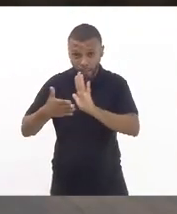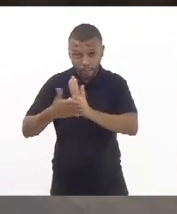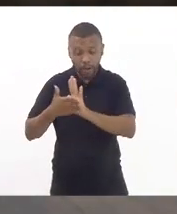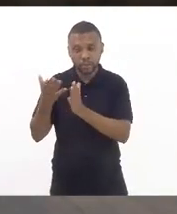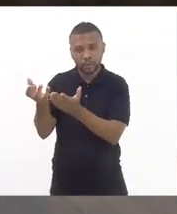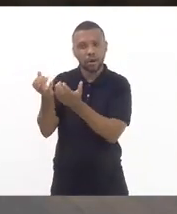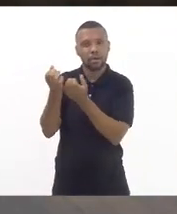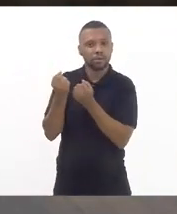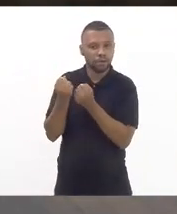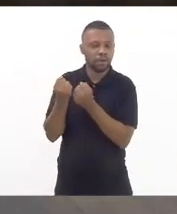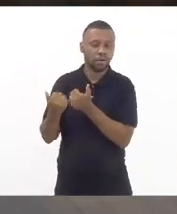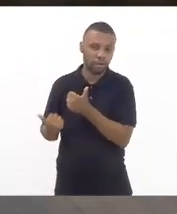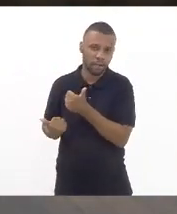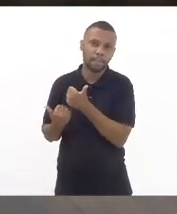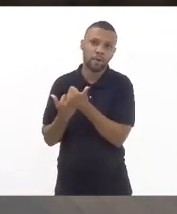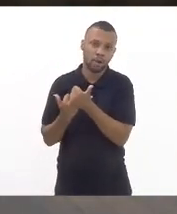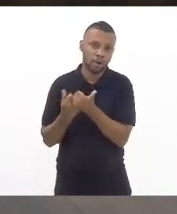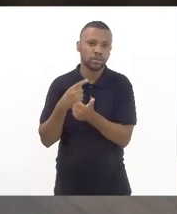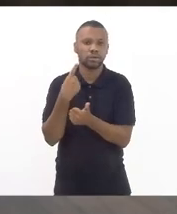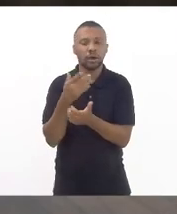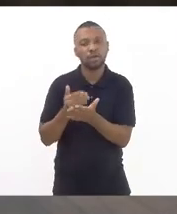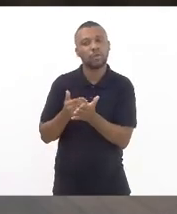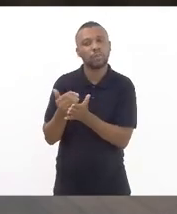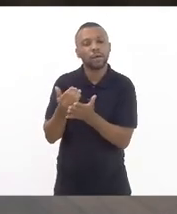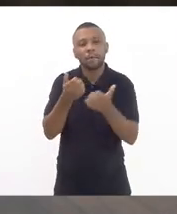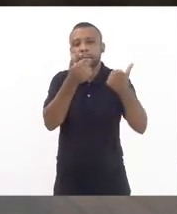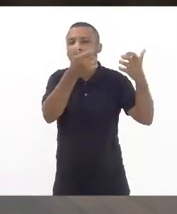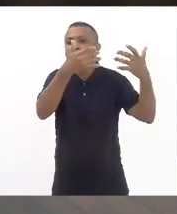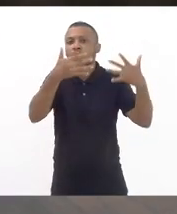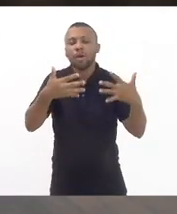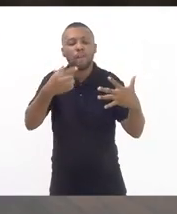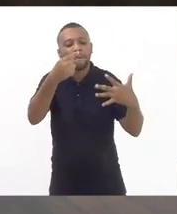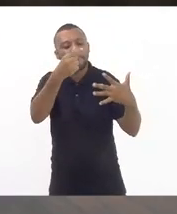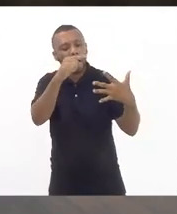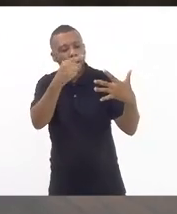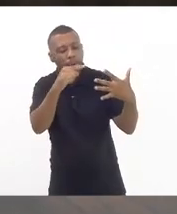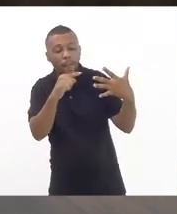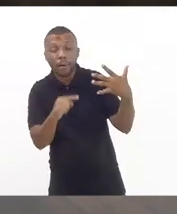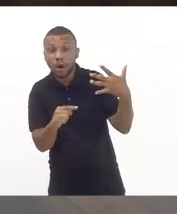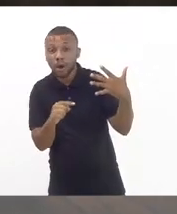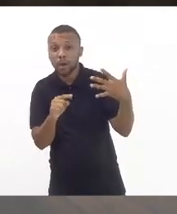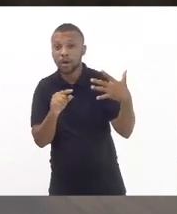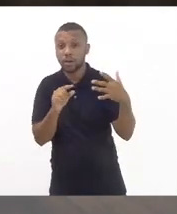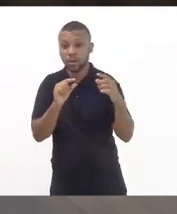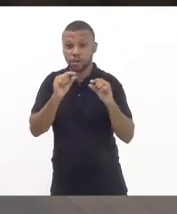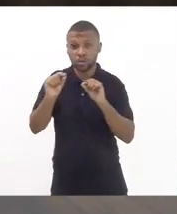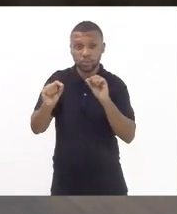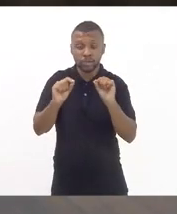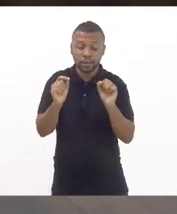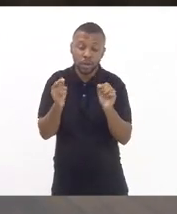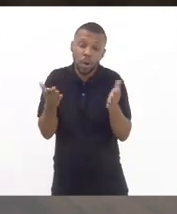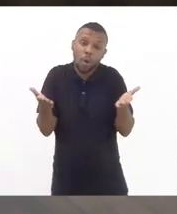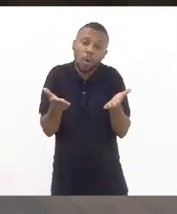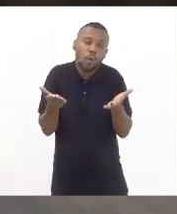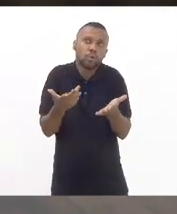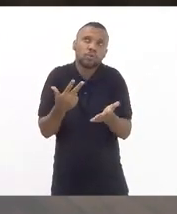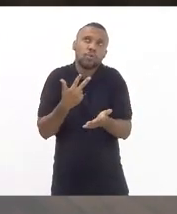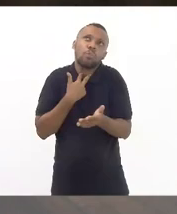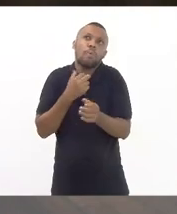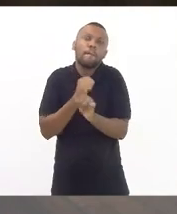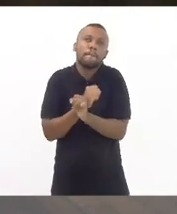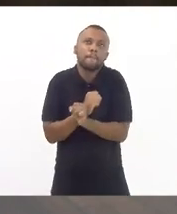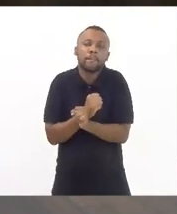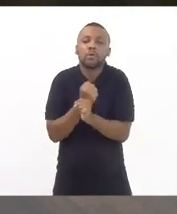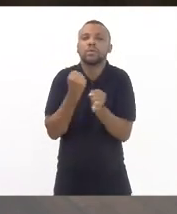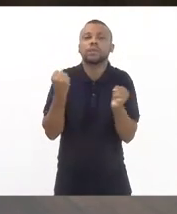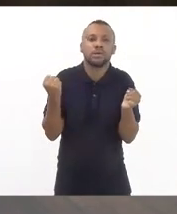Excelência de fazer os encaminhamentos daquilo que não foi possível de chegarmos a